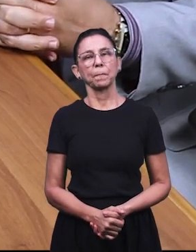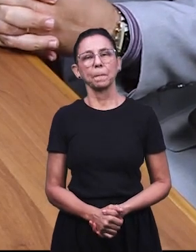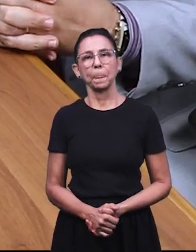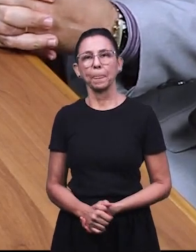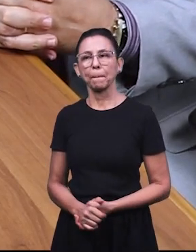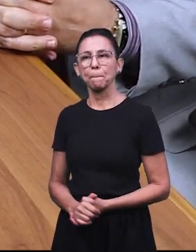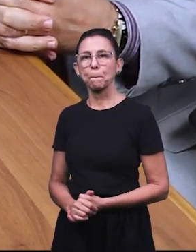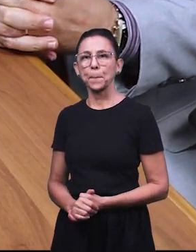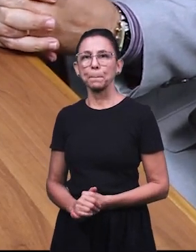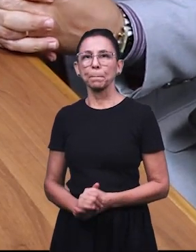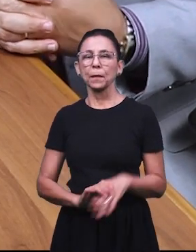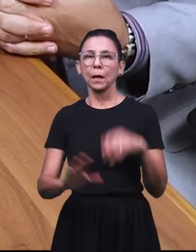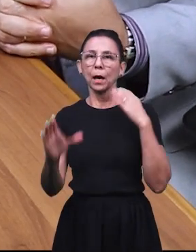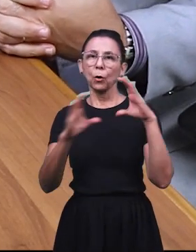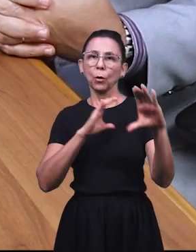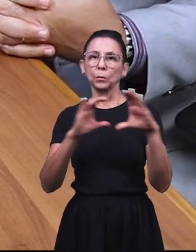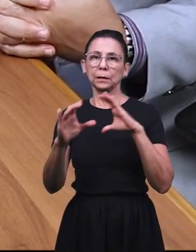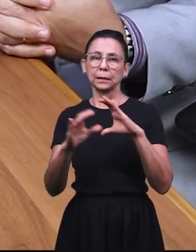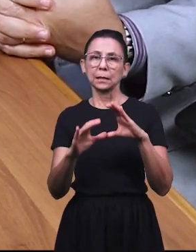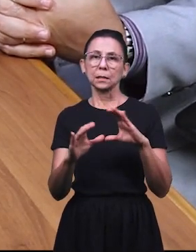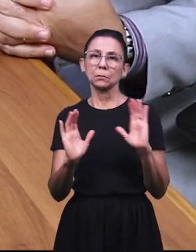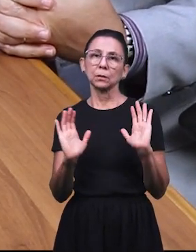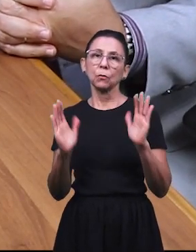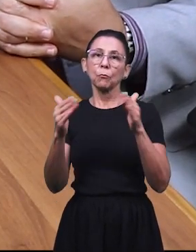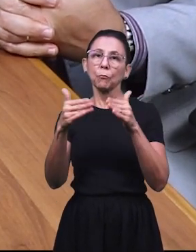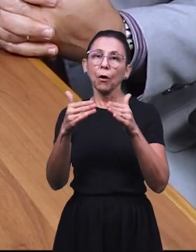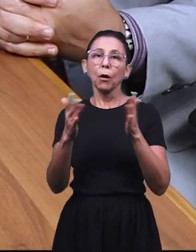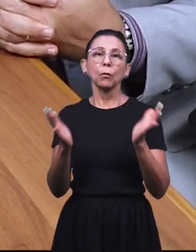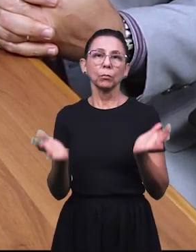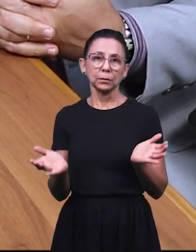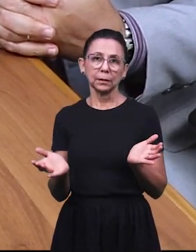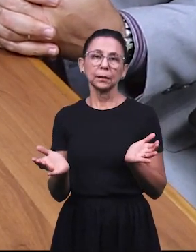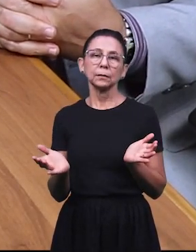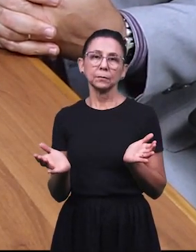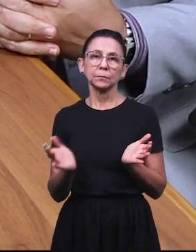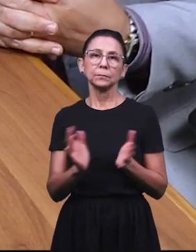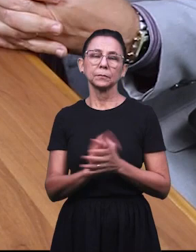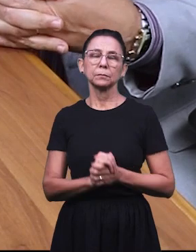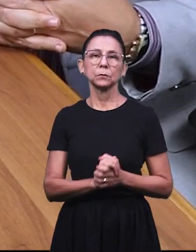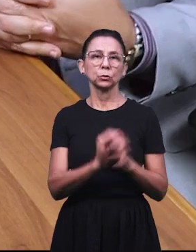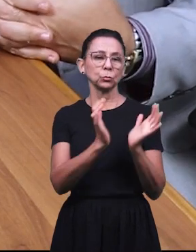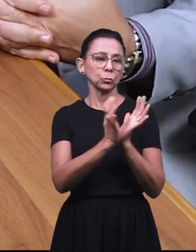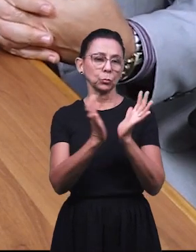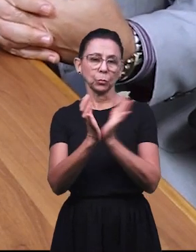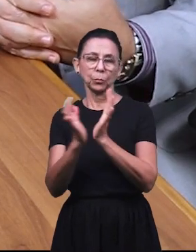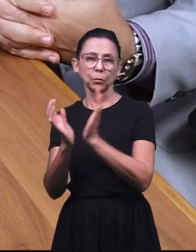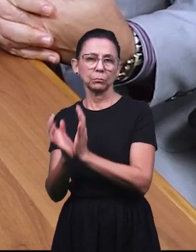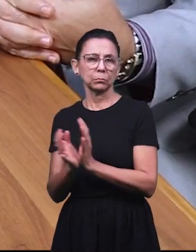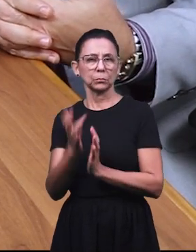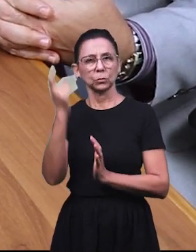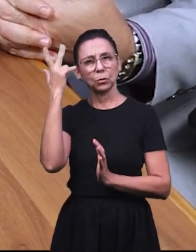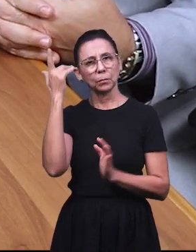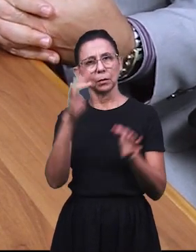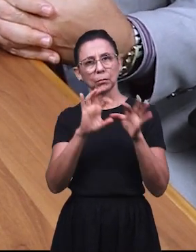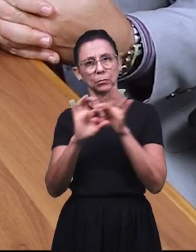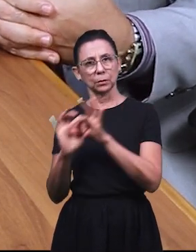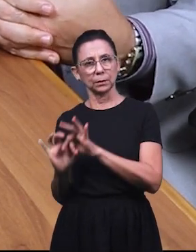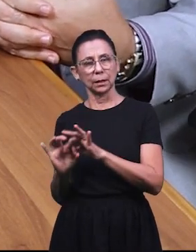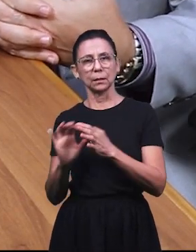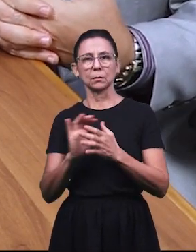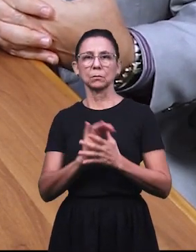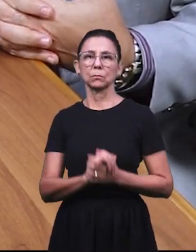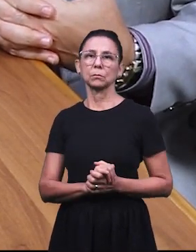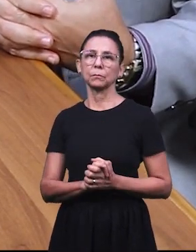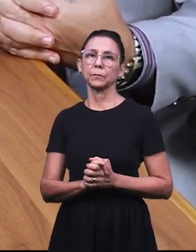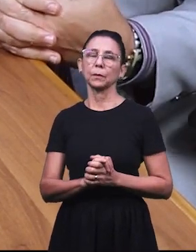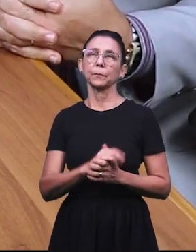Jesus. Toda comunicação que a gente faz, ela é destinada a um determinado público. É